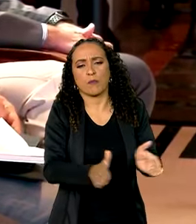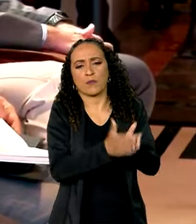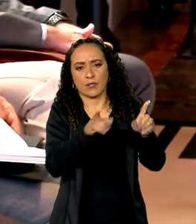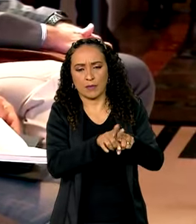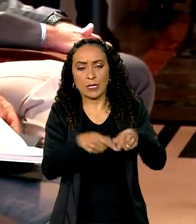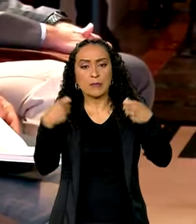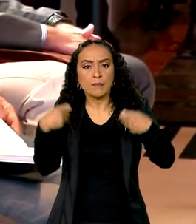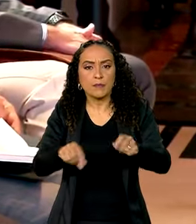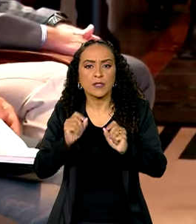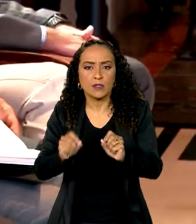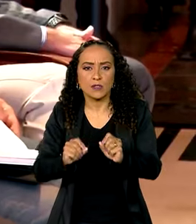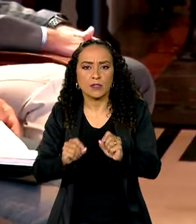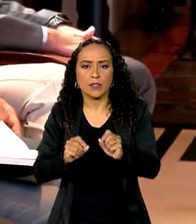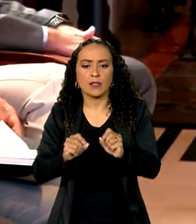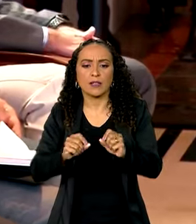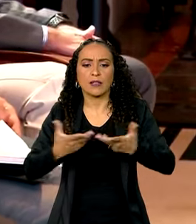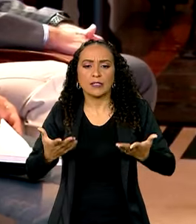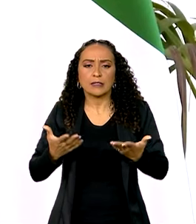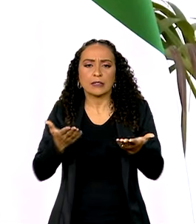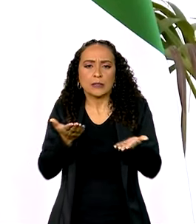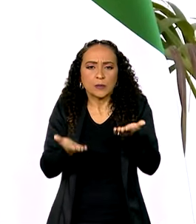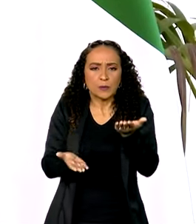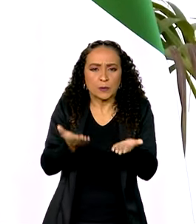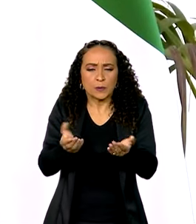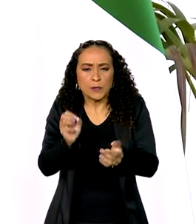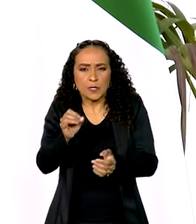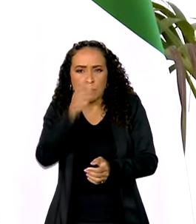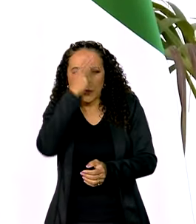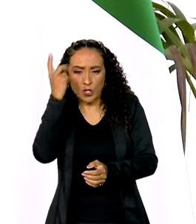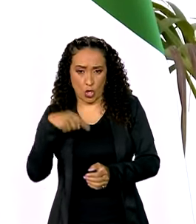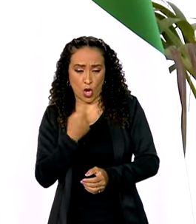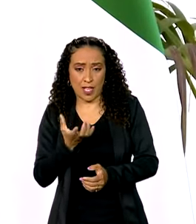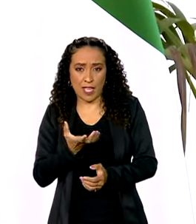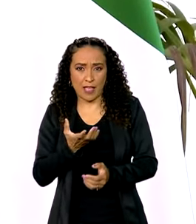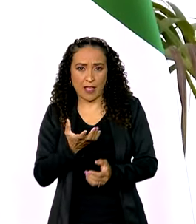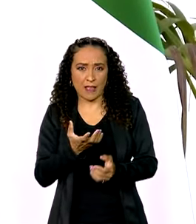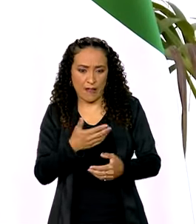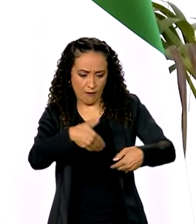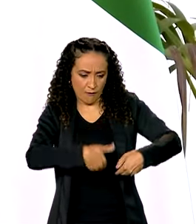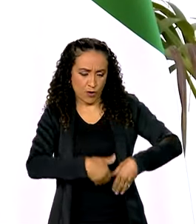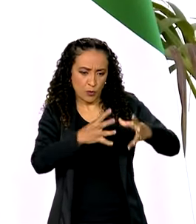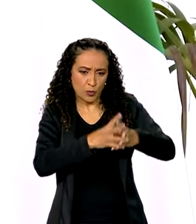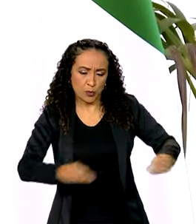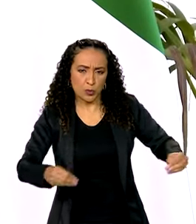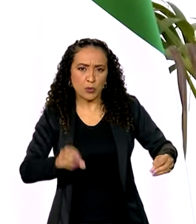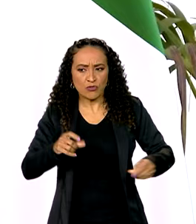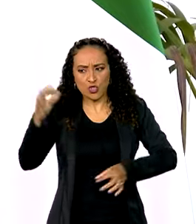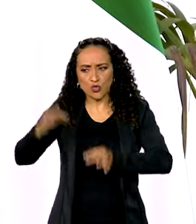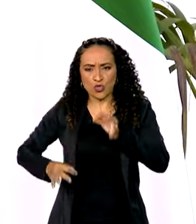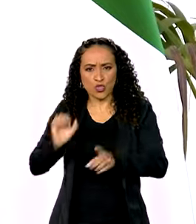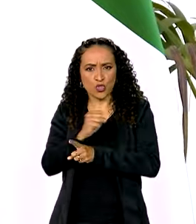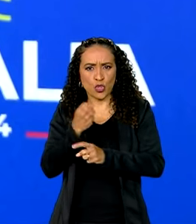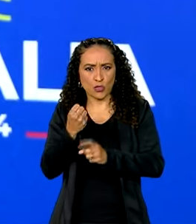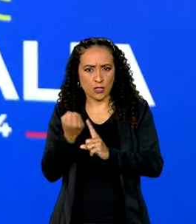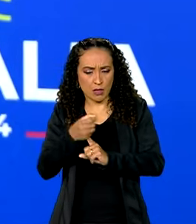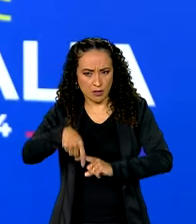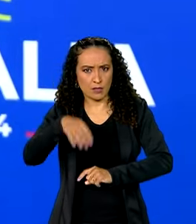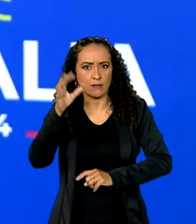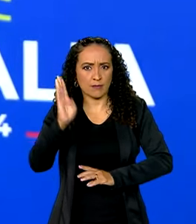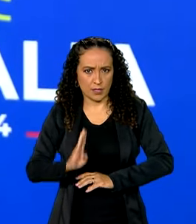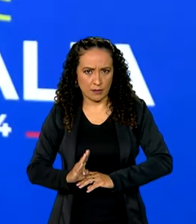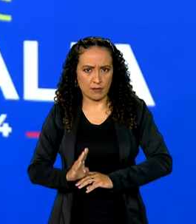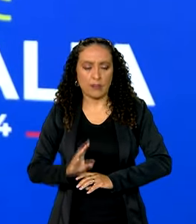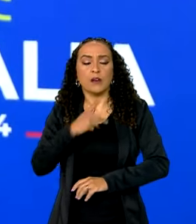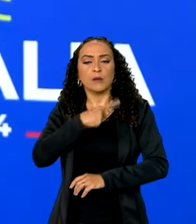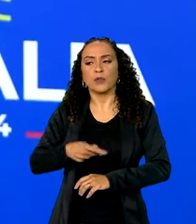É preciso dar um certo equilíbrio se a gente quiser acabar com a fome, se a gente quiser fazer justiça social nesse país. O